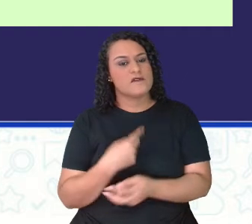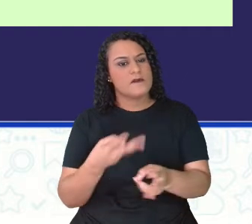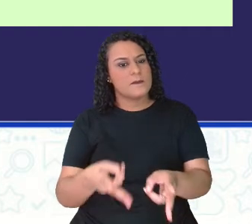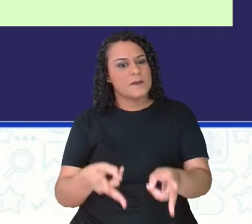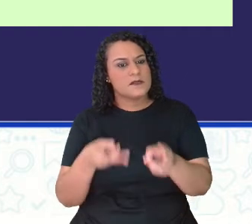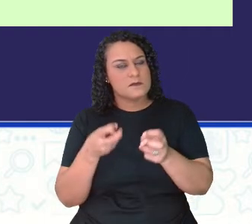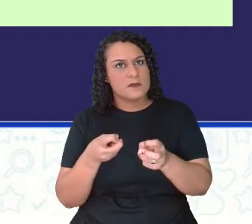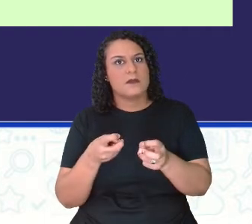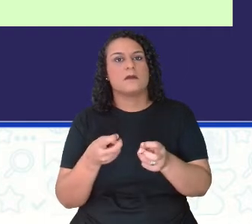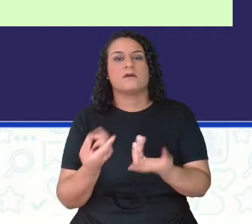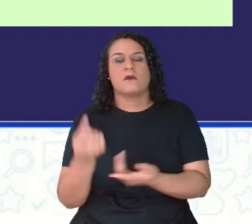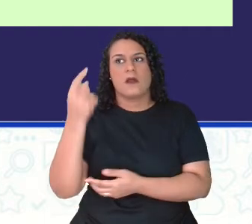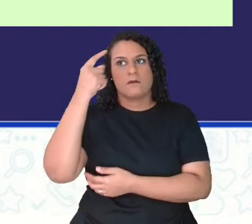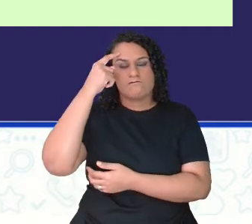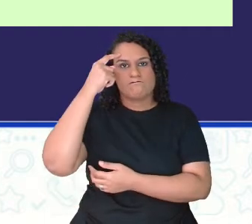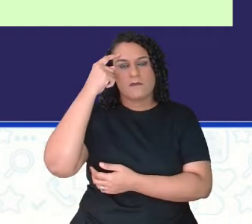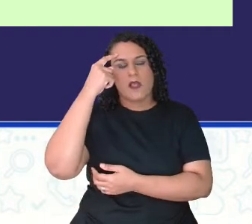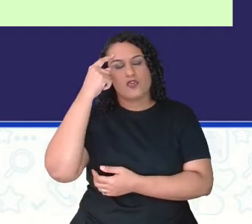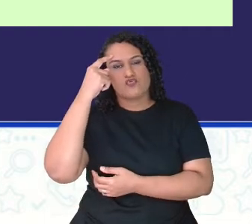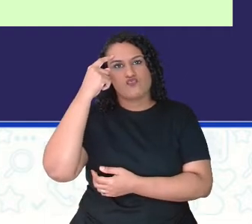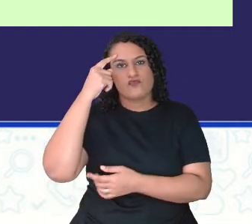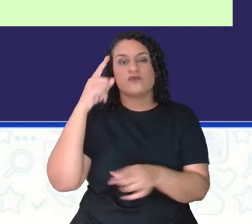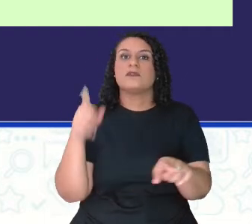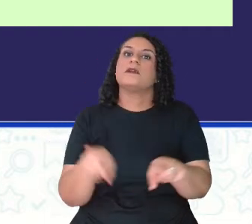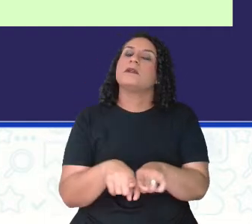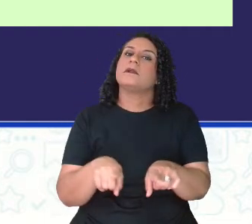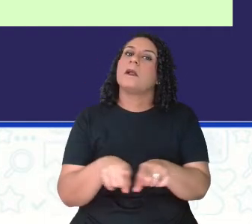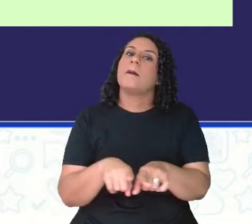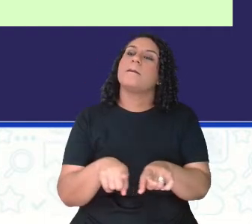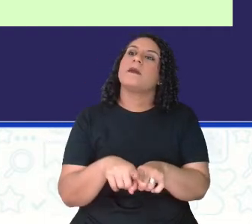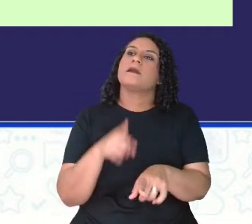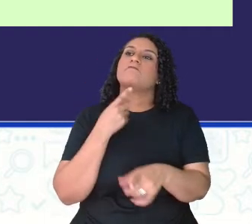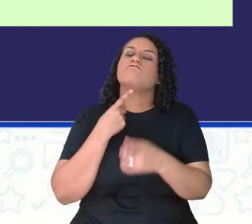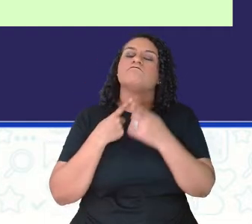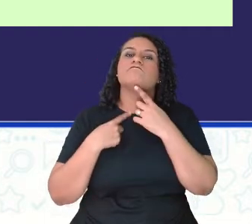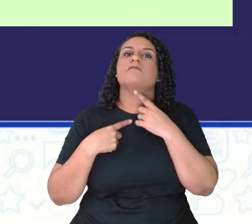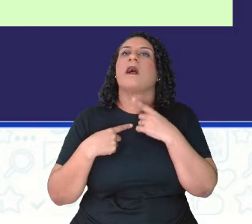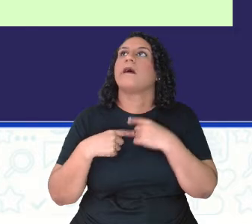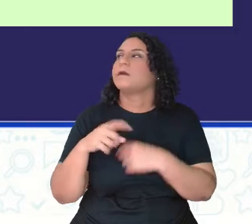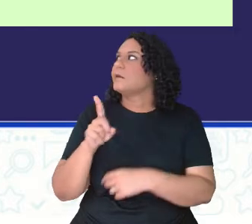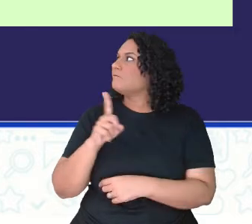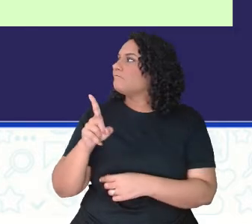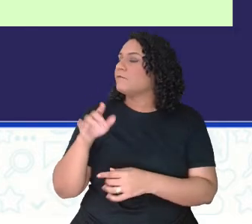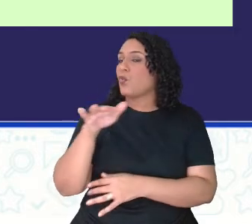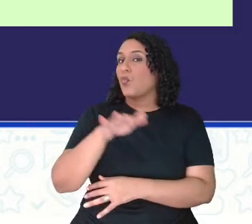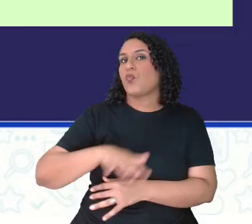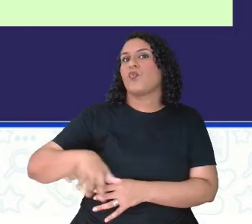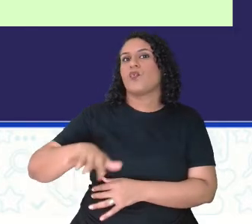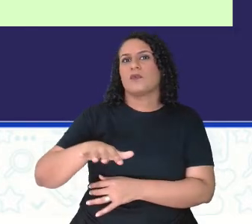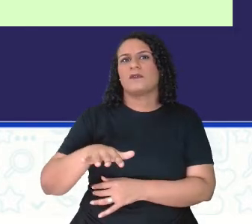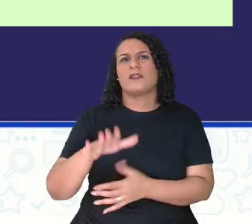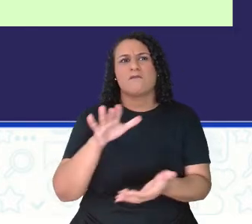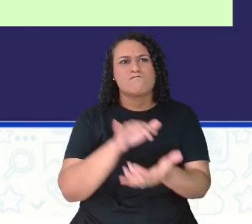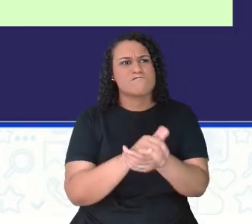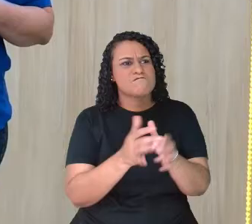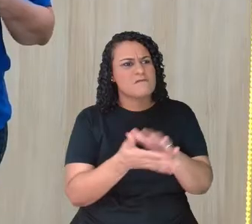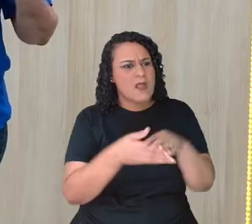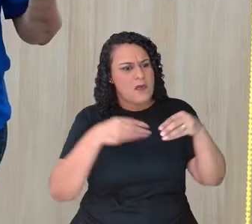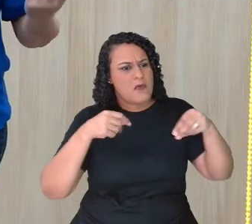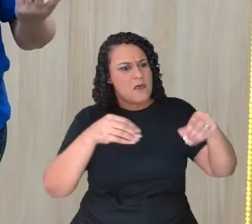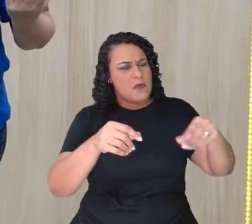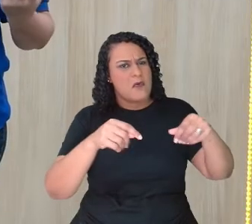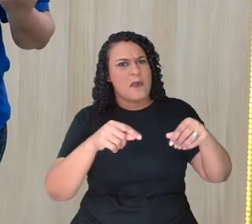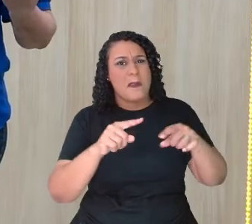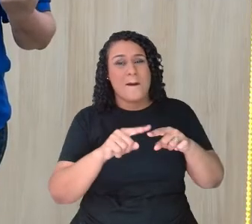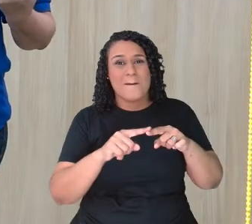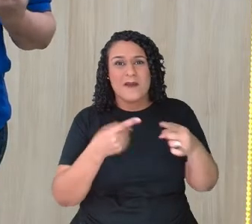a necessidade, não é, que existe, não é, ali naquele lugar, bastante terra, mas aí ela olha e não vê, quando